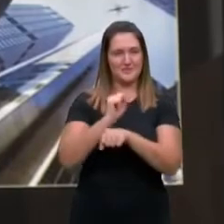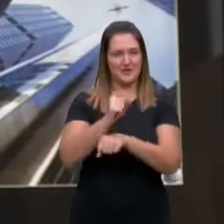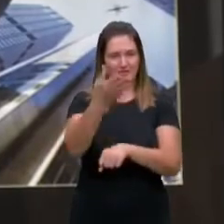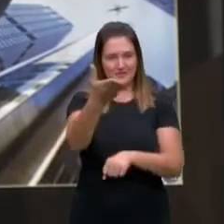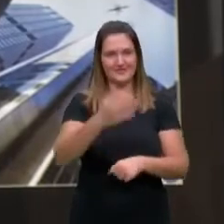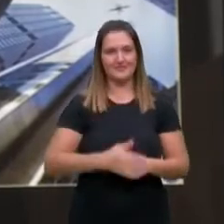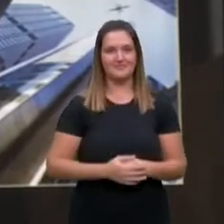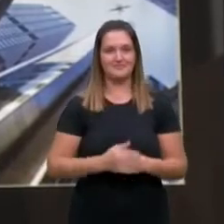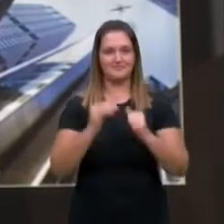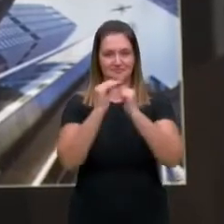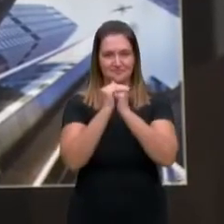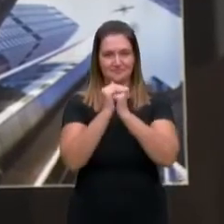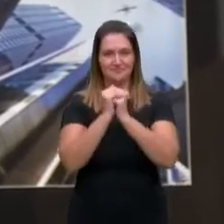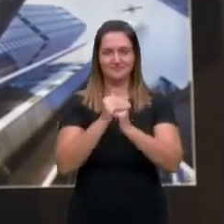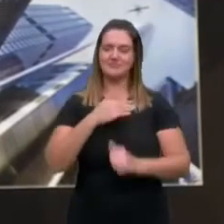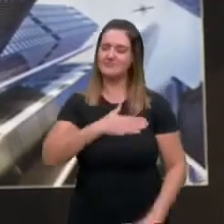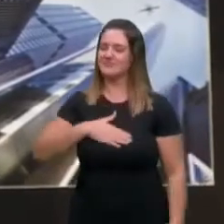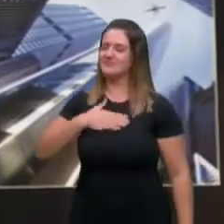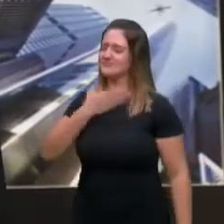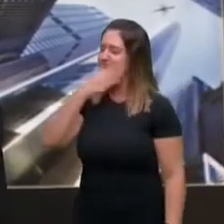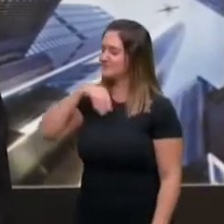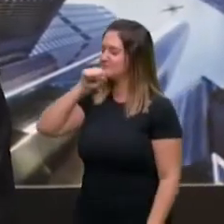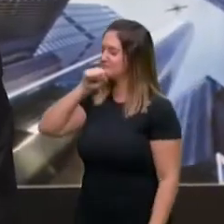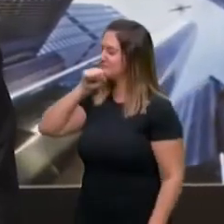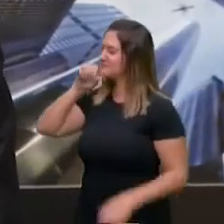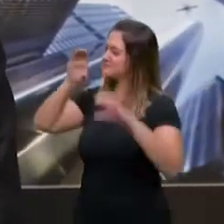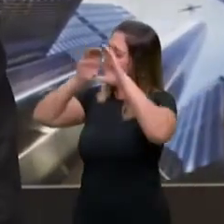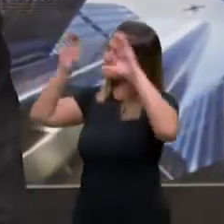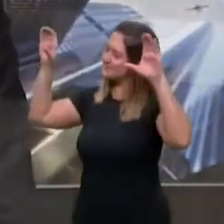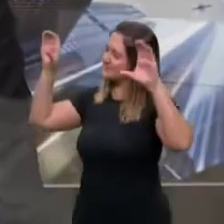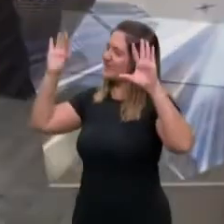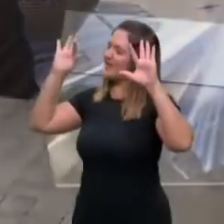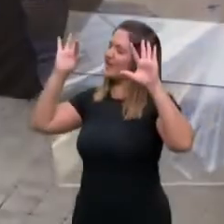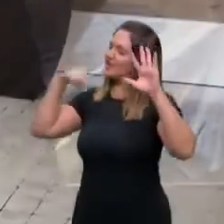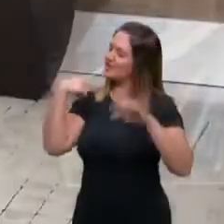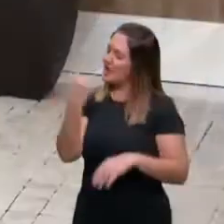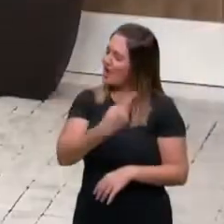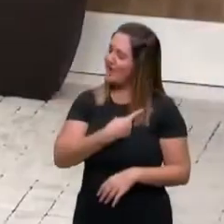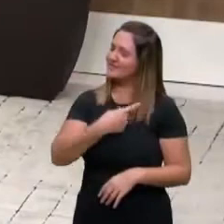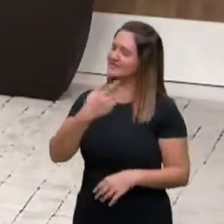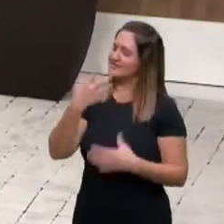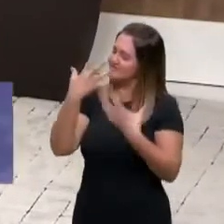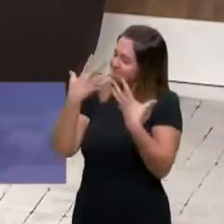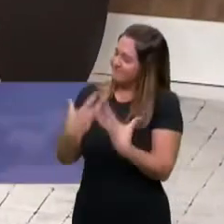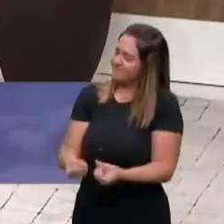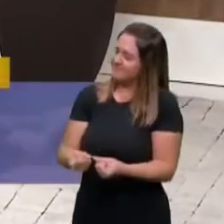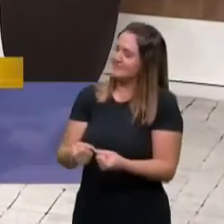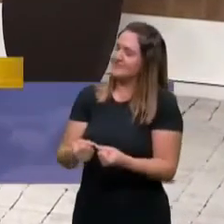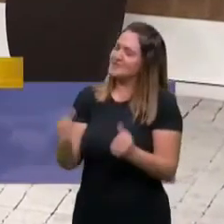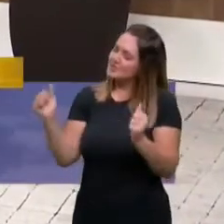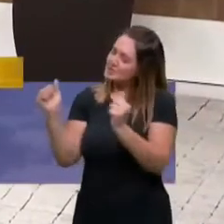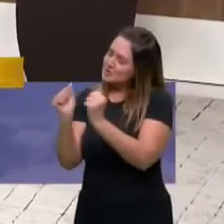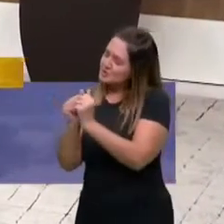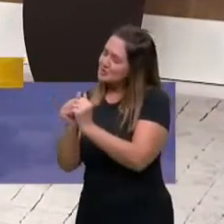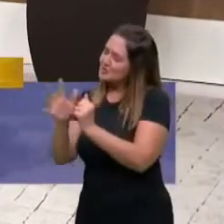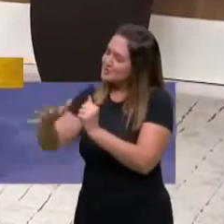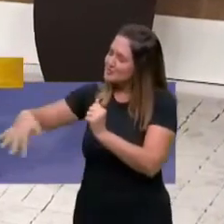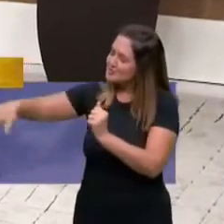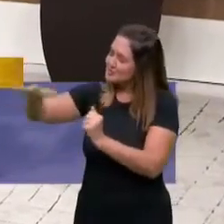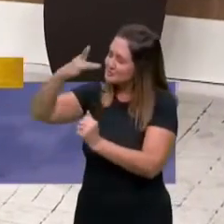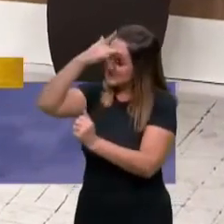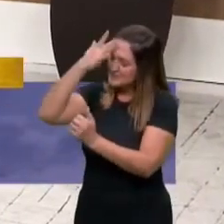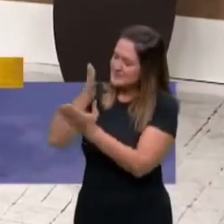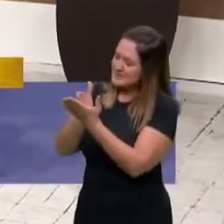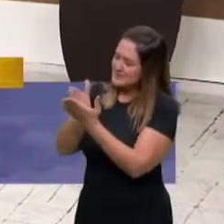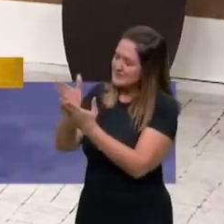você. Vamos orar. Querido Pai Celestial, acabamos de tomar uma decisão de estar do lado direito, de aceitar